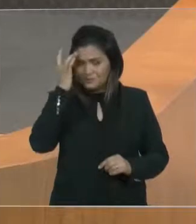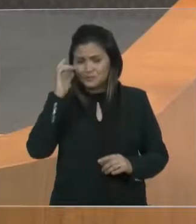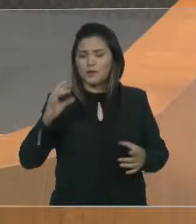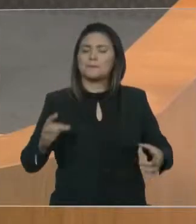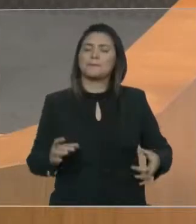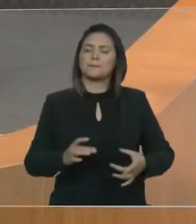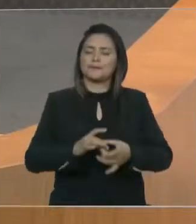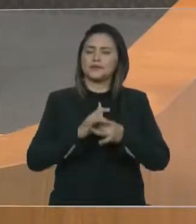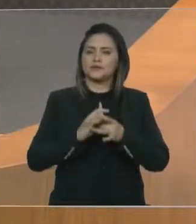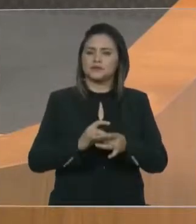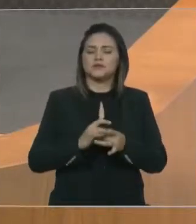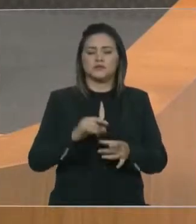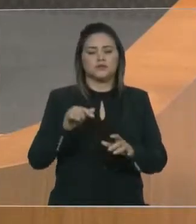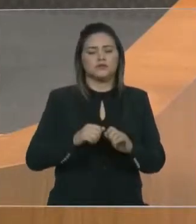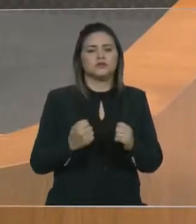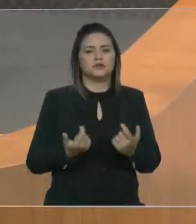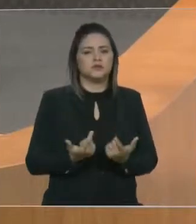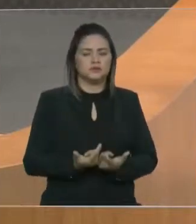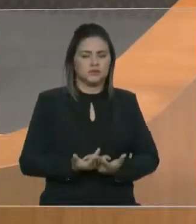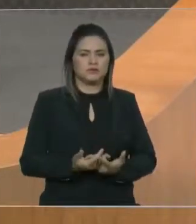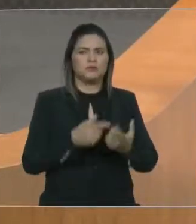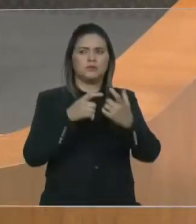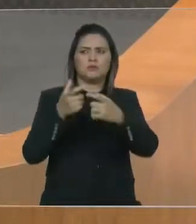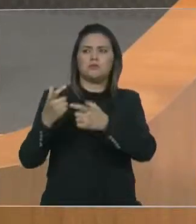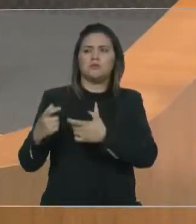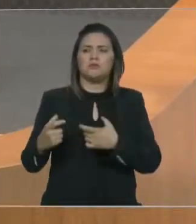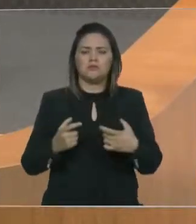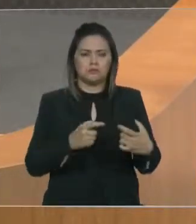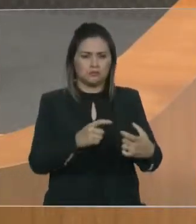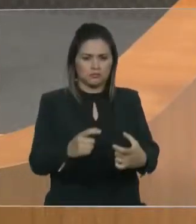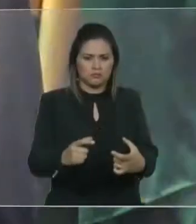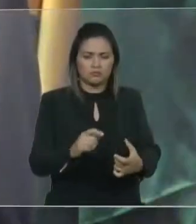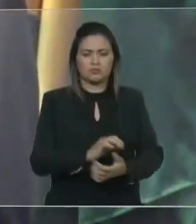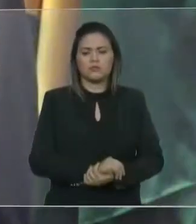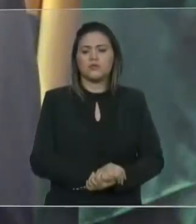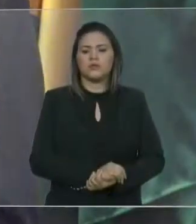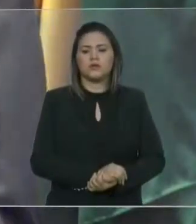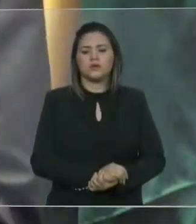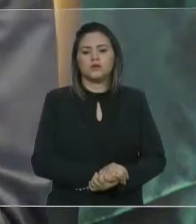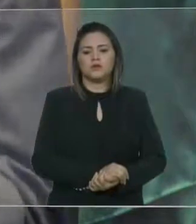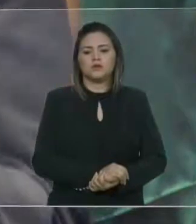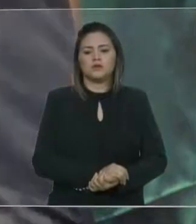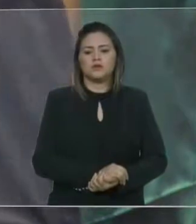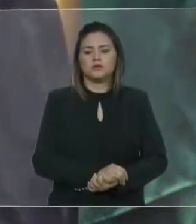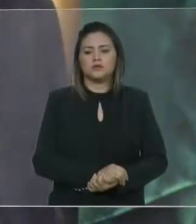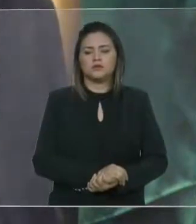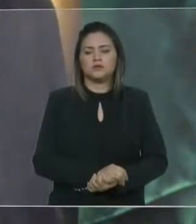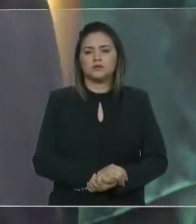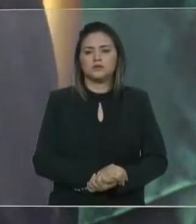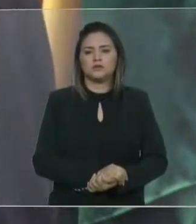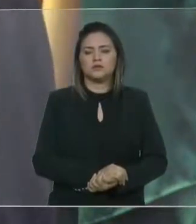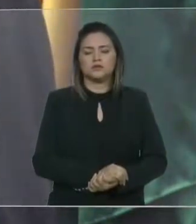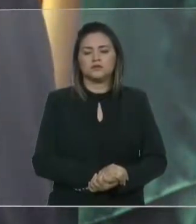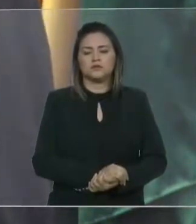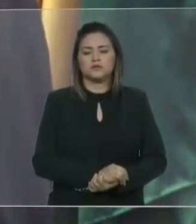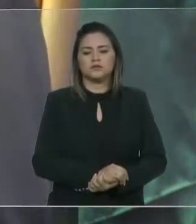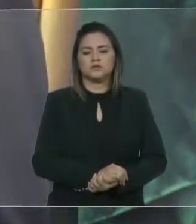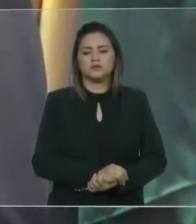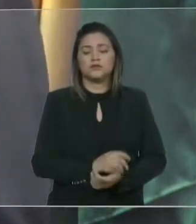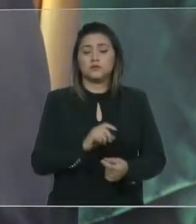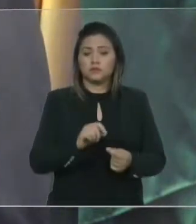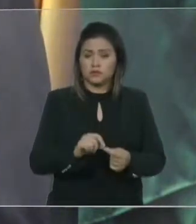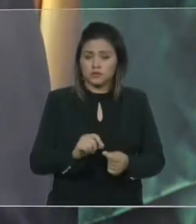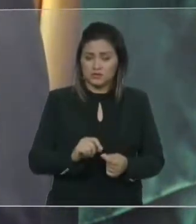parceiros nossos aqui na casa e em qualquer outro ambiente, que nos bastidores fazem de um